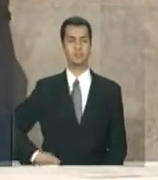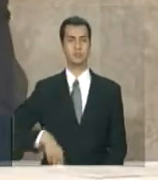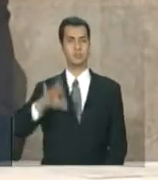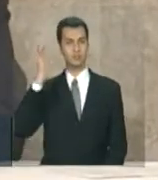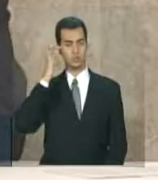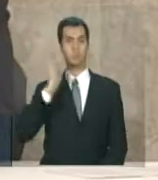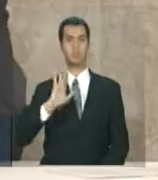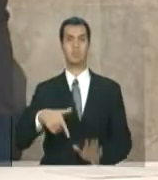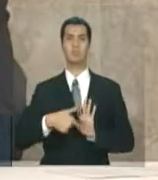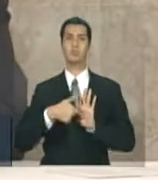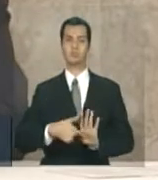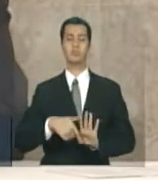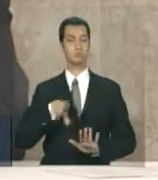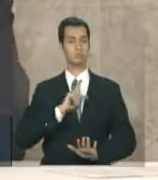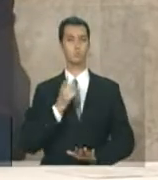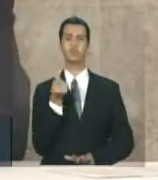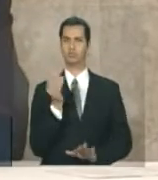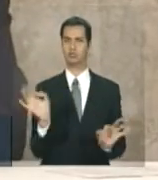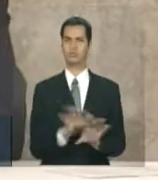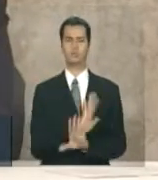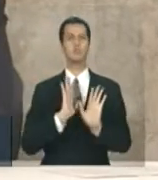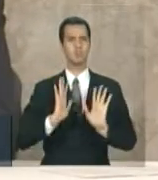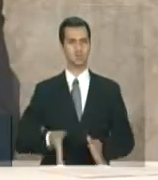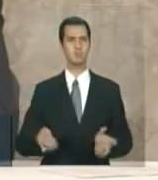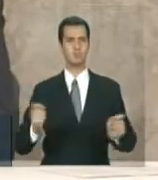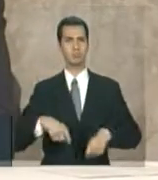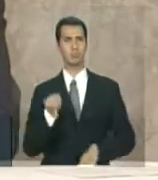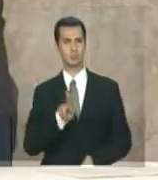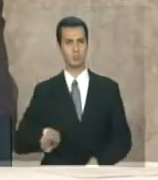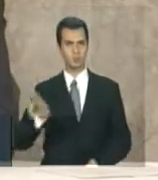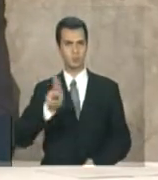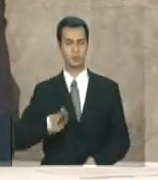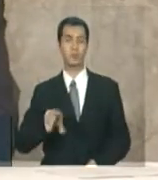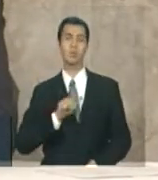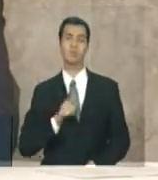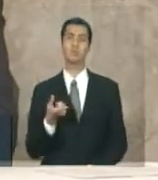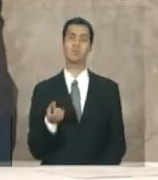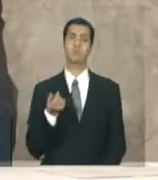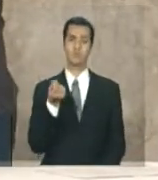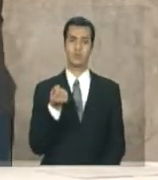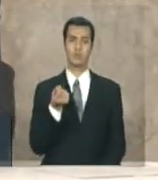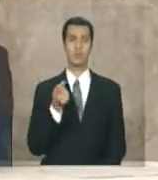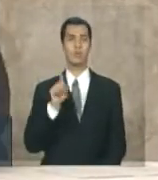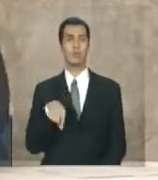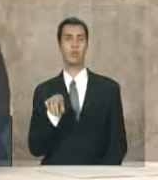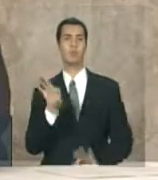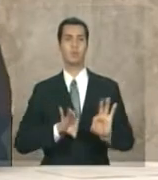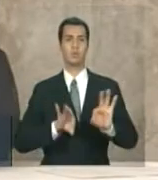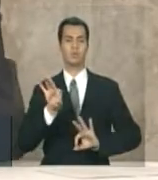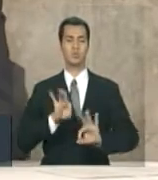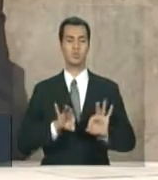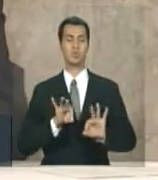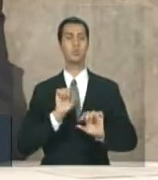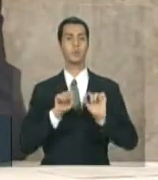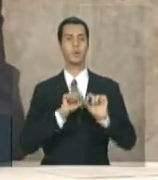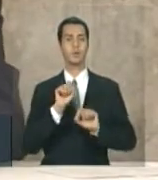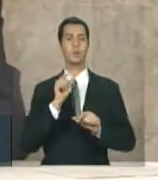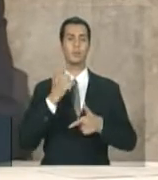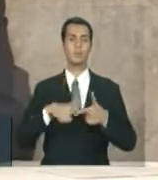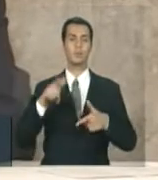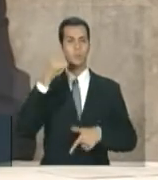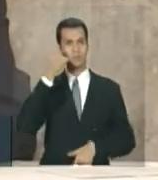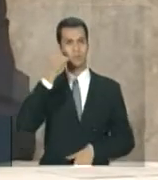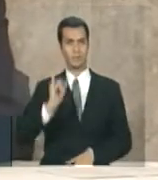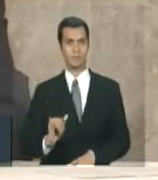agora em janeiro. Então, o recurso já está disponível. São recursos, como foi dito, para projetos de prevenção. Esses